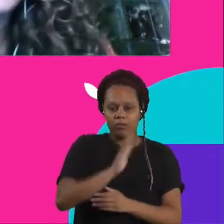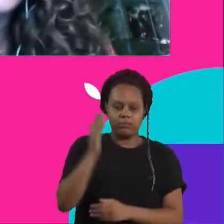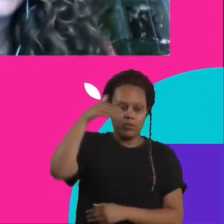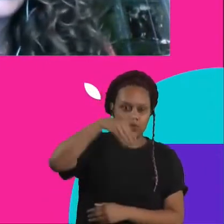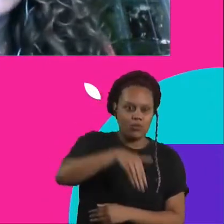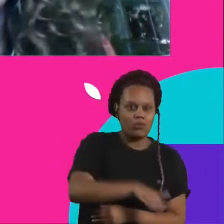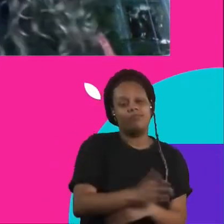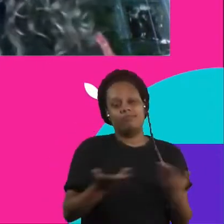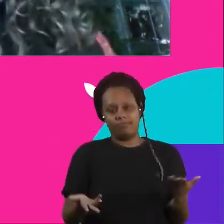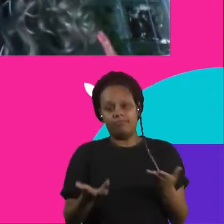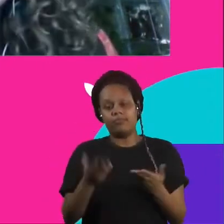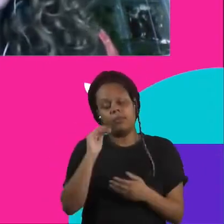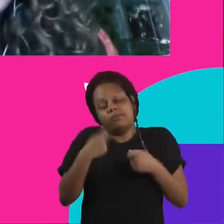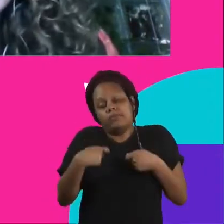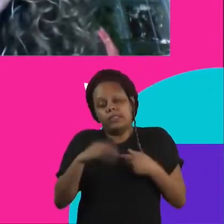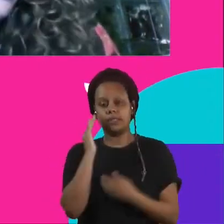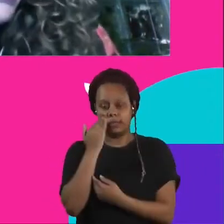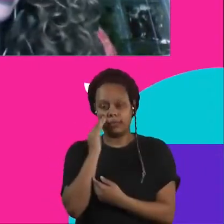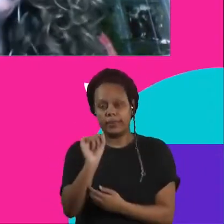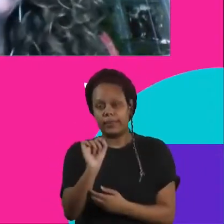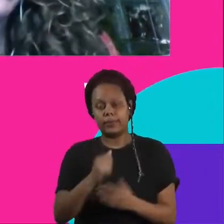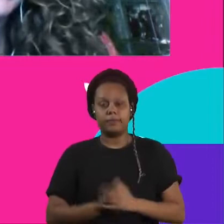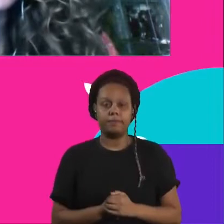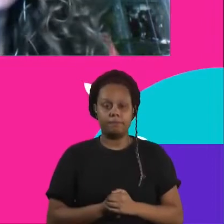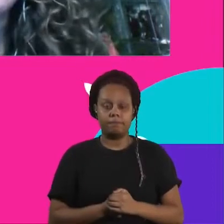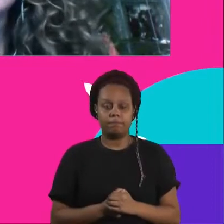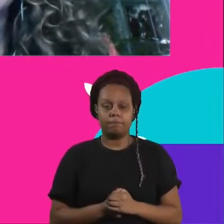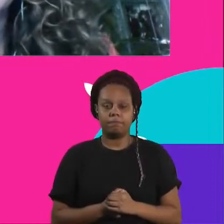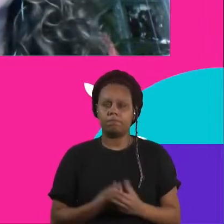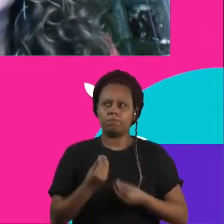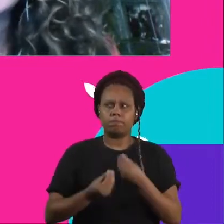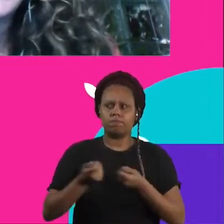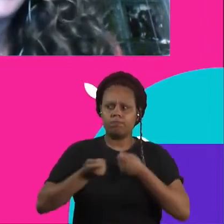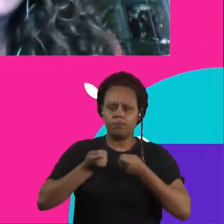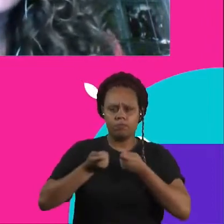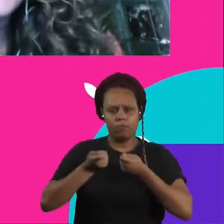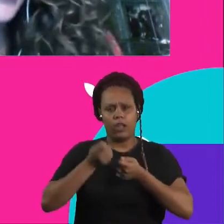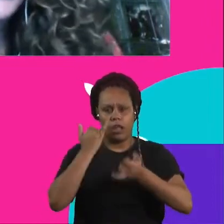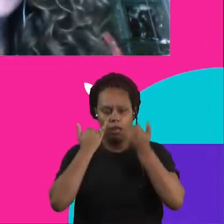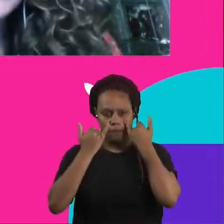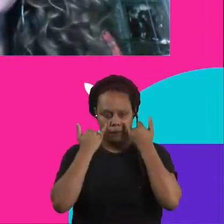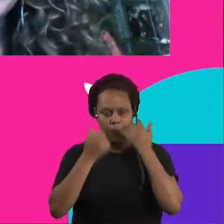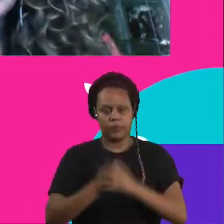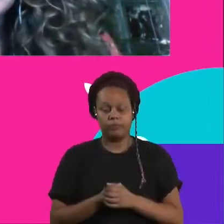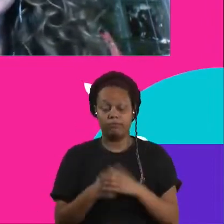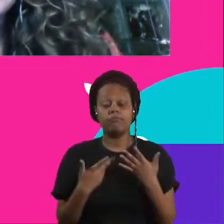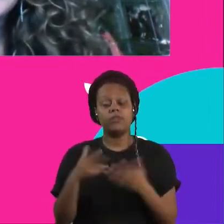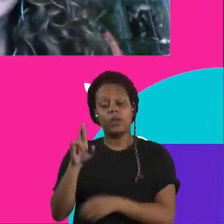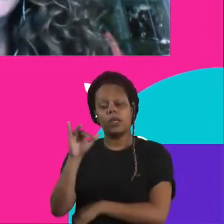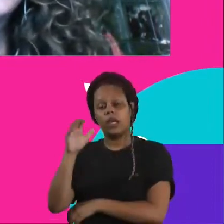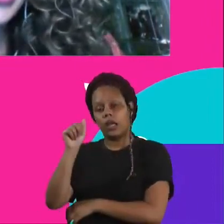consciência analítica, né? Entender como que a gente né, precisa lidar com essas informações. E aí, Capra, tu